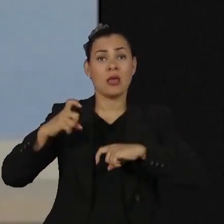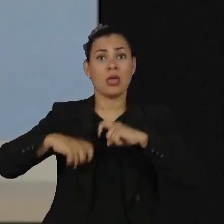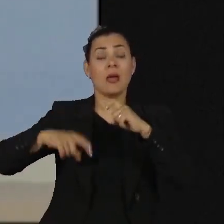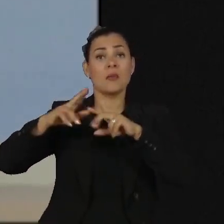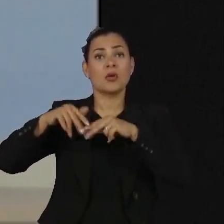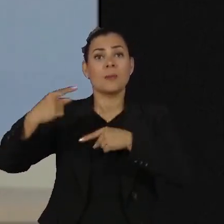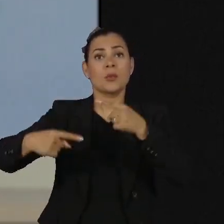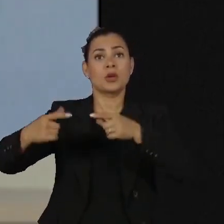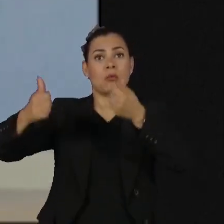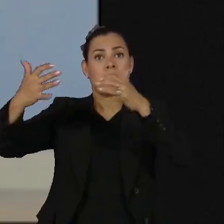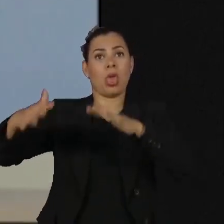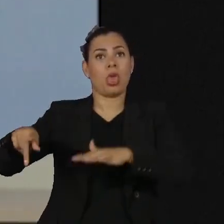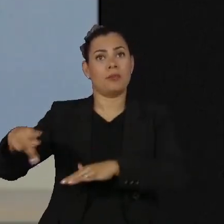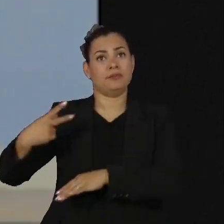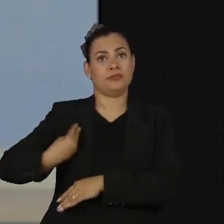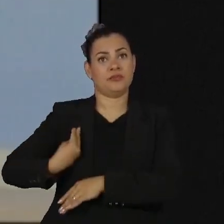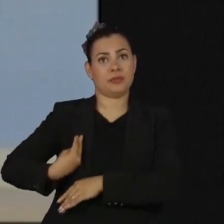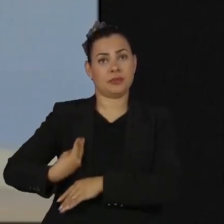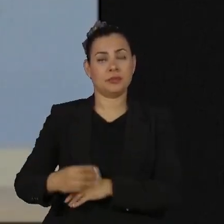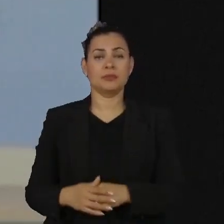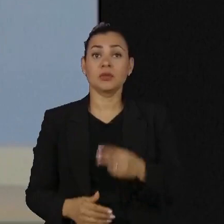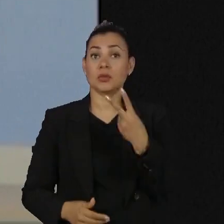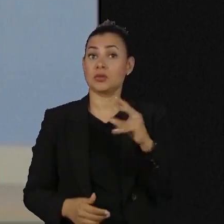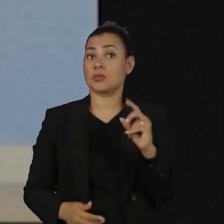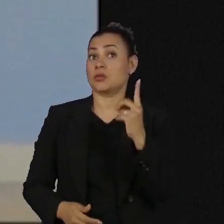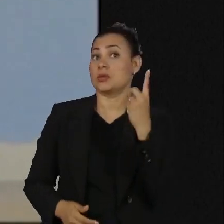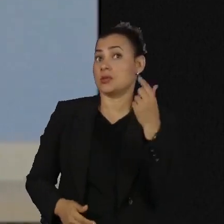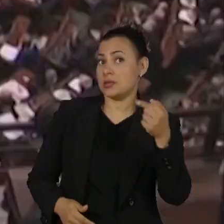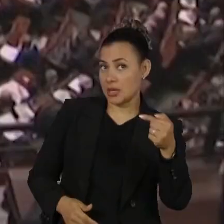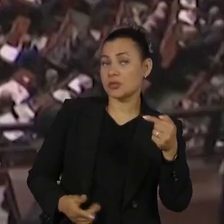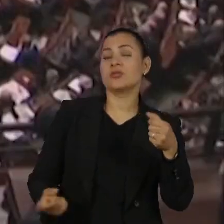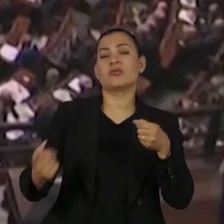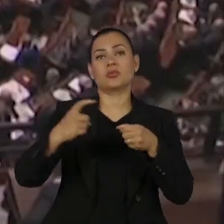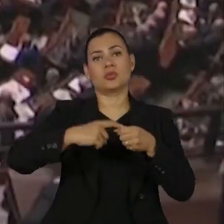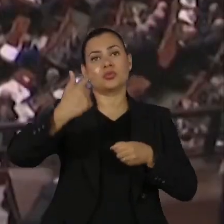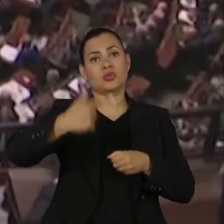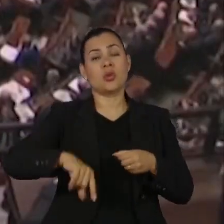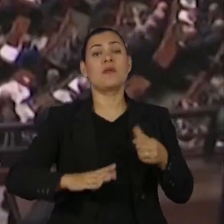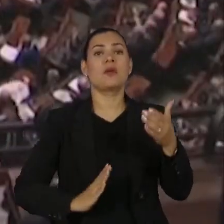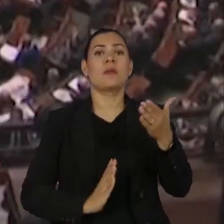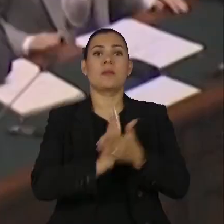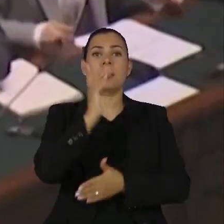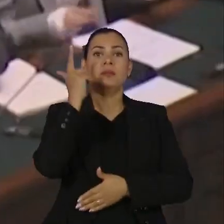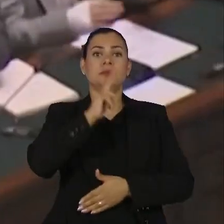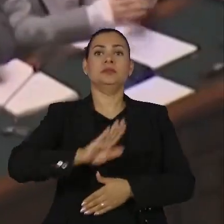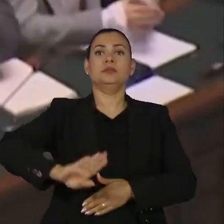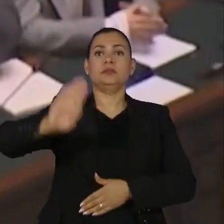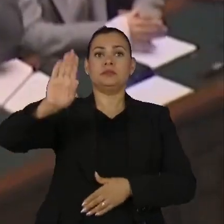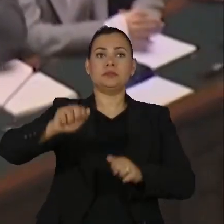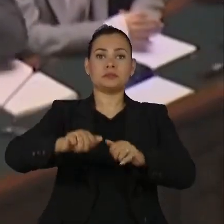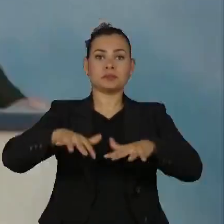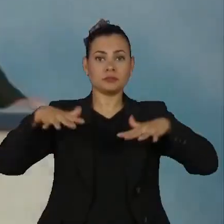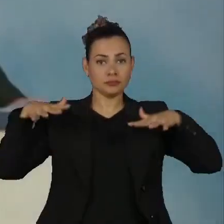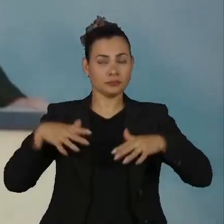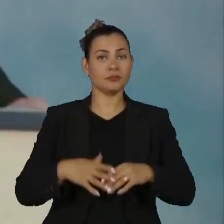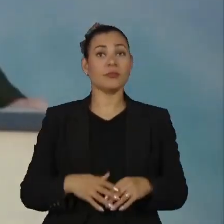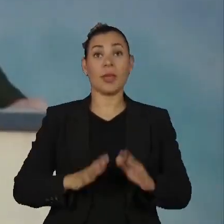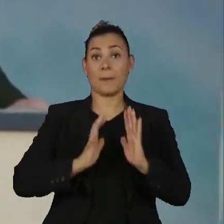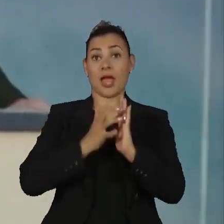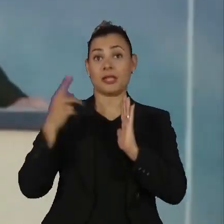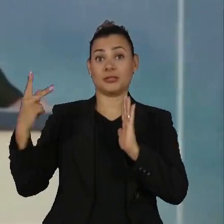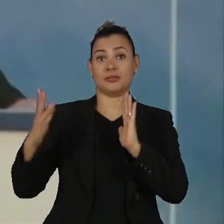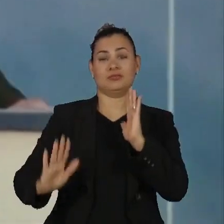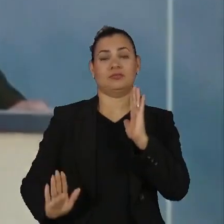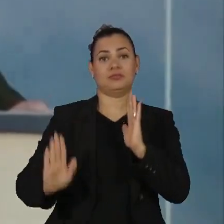declínio na política em 2017 retornou ao ser eleito para o Parlamento o partido que fundou